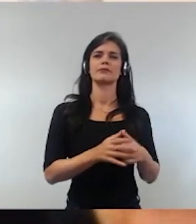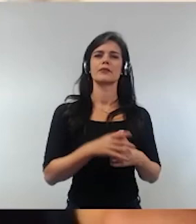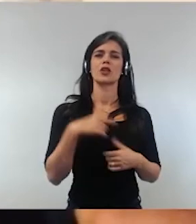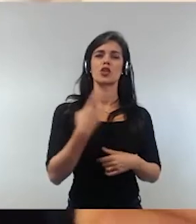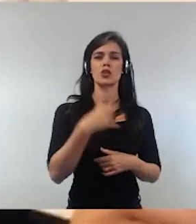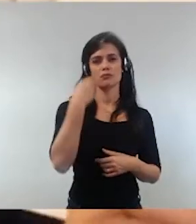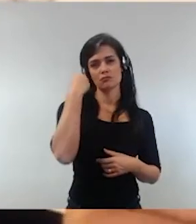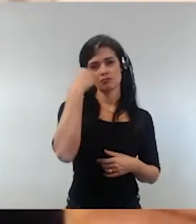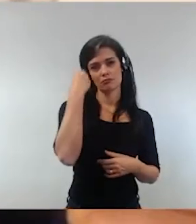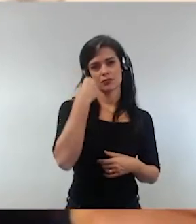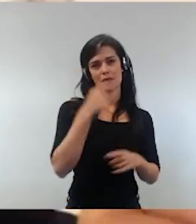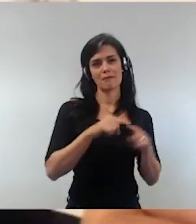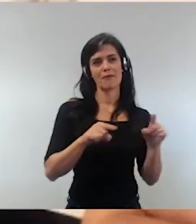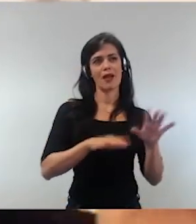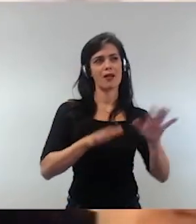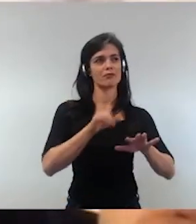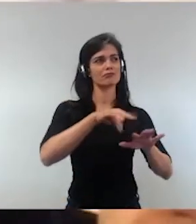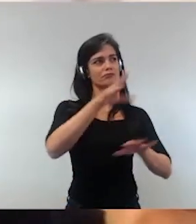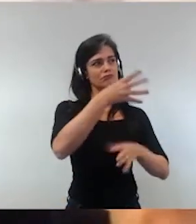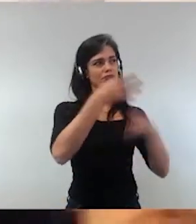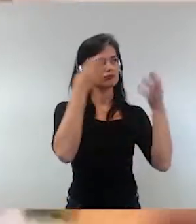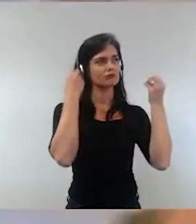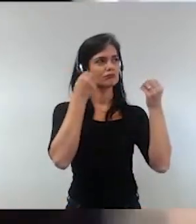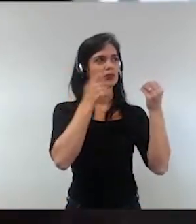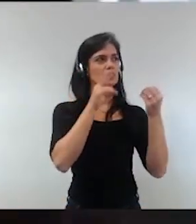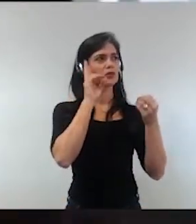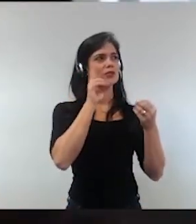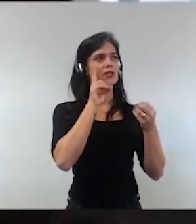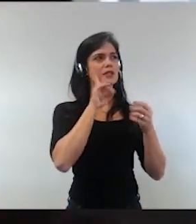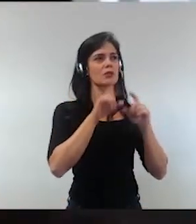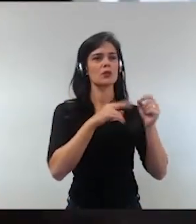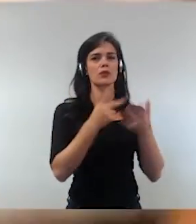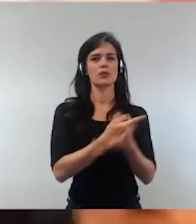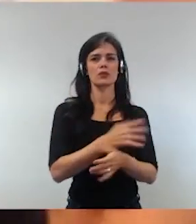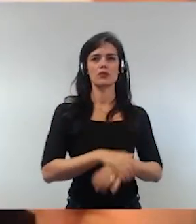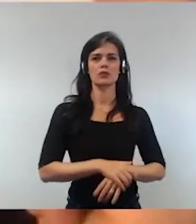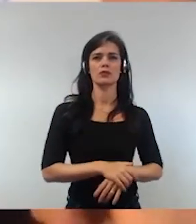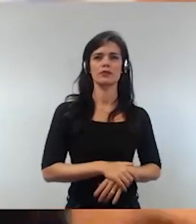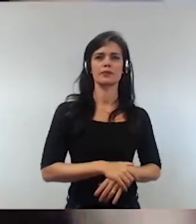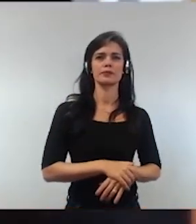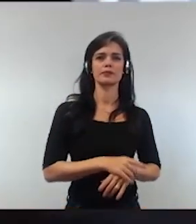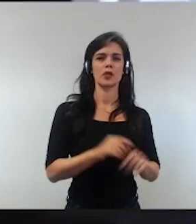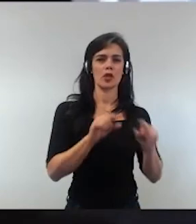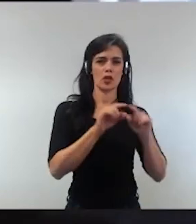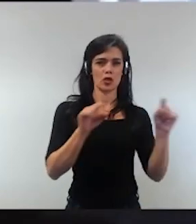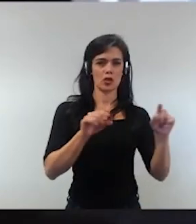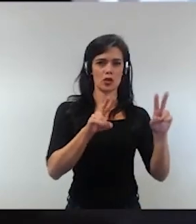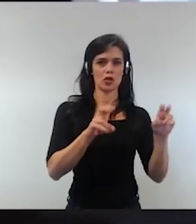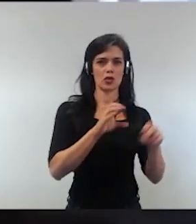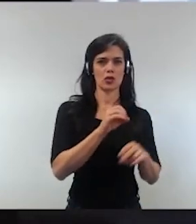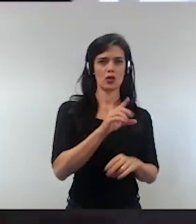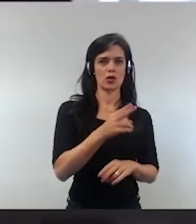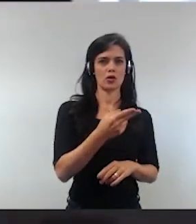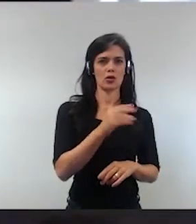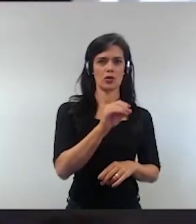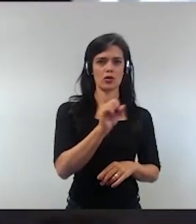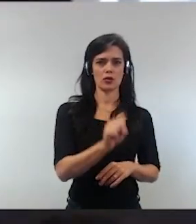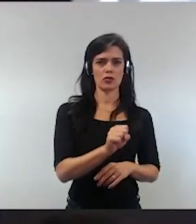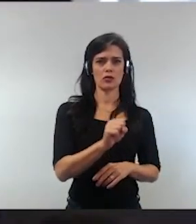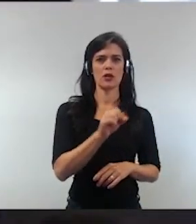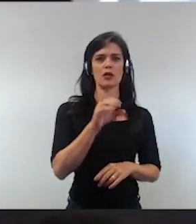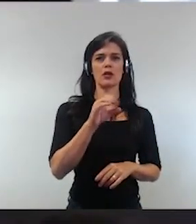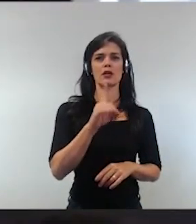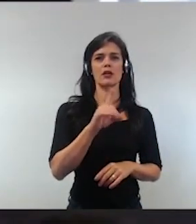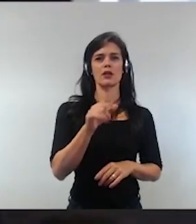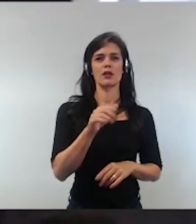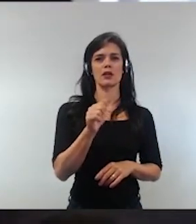gente acaba esquecendo e muitas vezes nem lembrando da existência. Tá? Chama Olhos d'Água, então, da Conceição Evaristo. Um outro